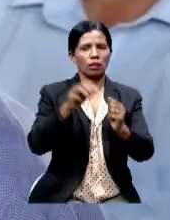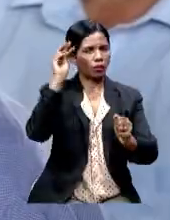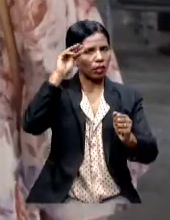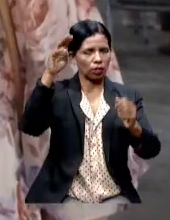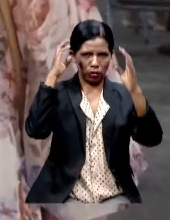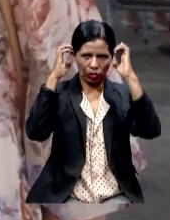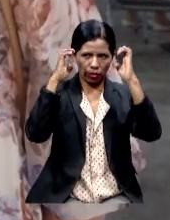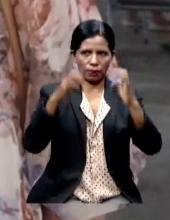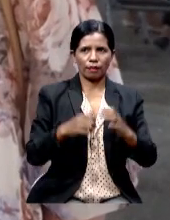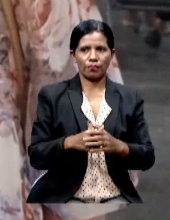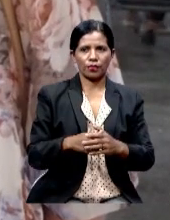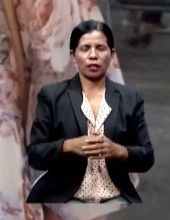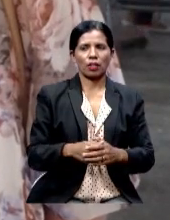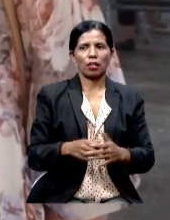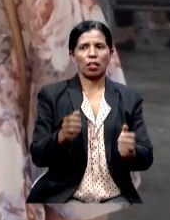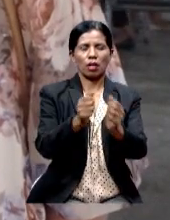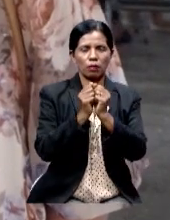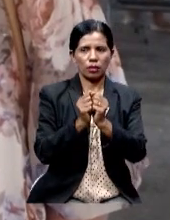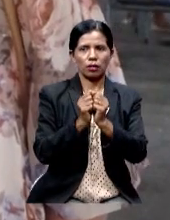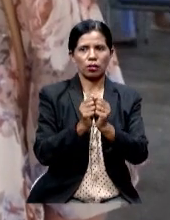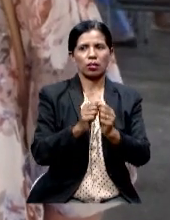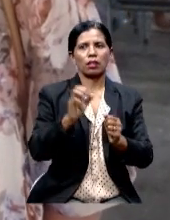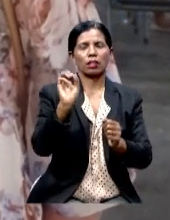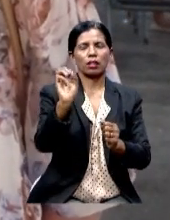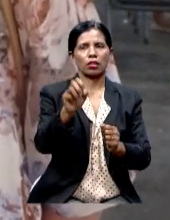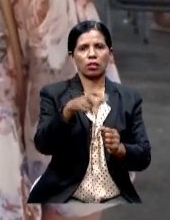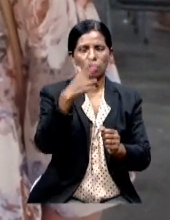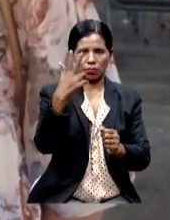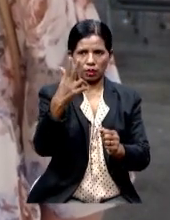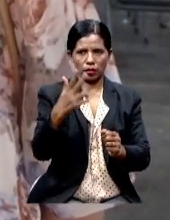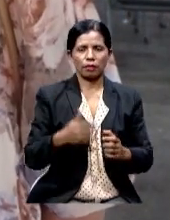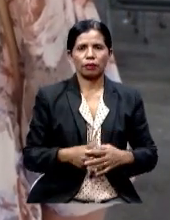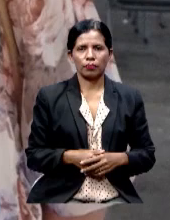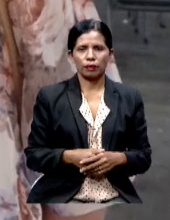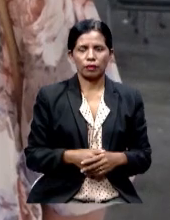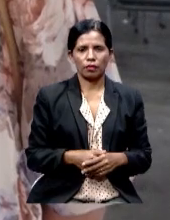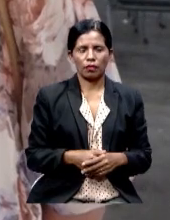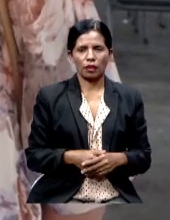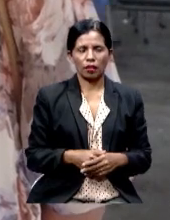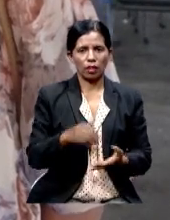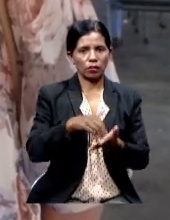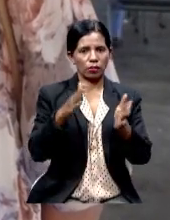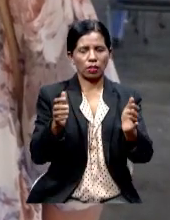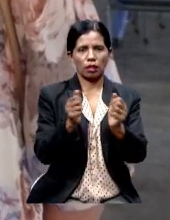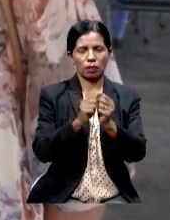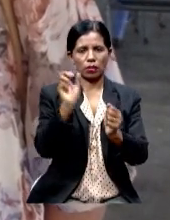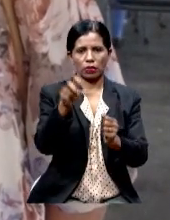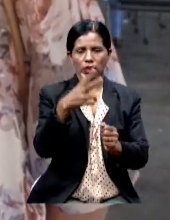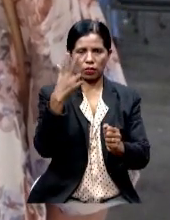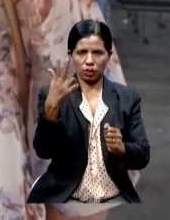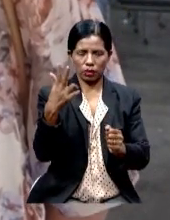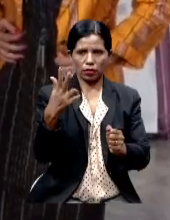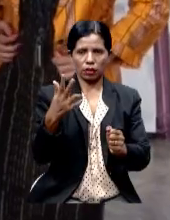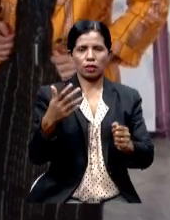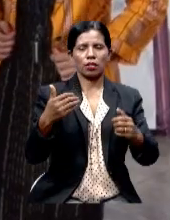Educação. Simulação é muito total na Sanuro Resin Tolo, realizado na Sanuro Resin Tolo. E a Sanuro Resin Tolo nem, e